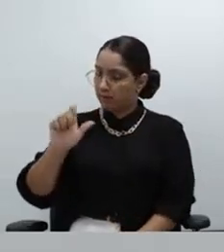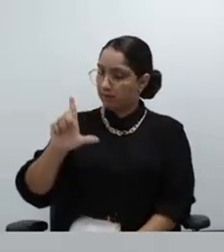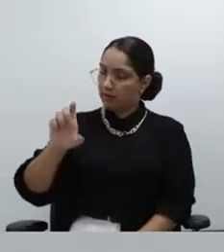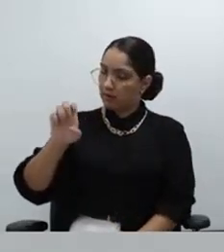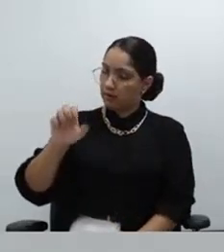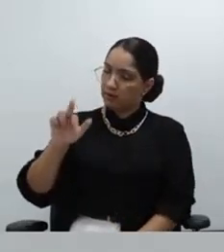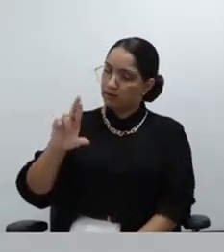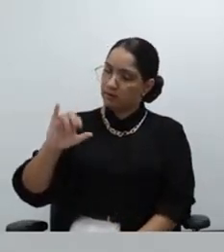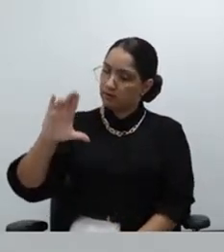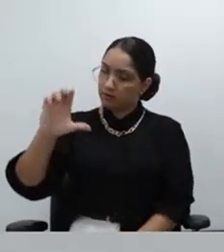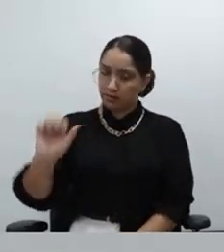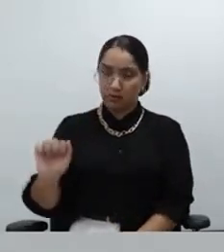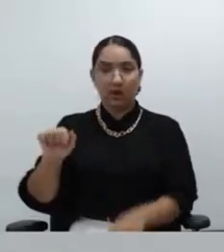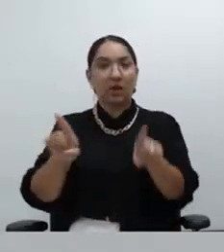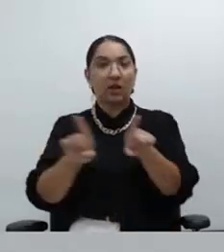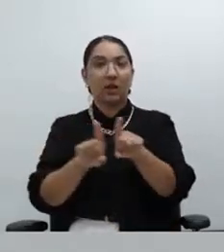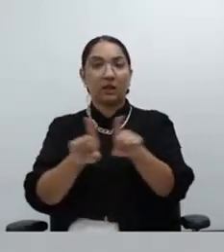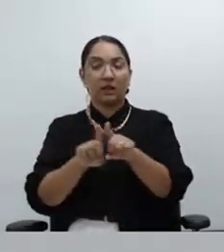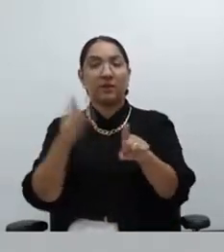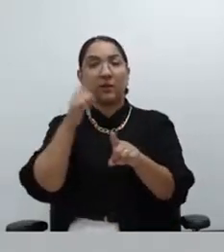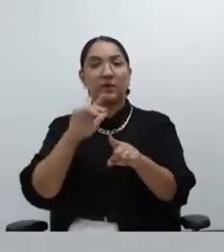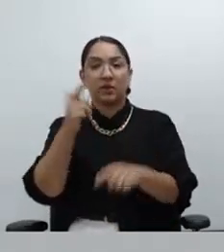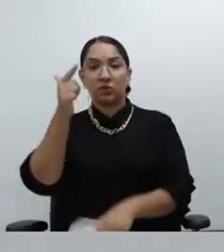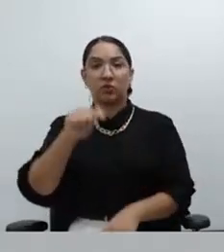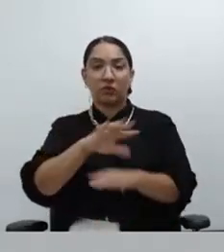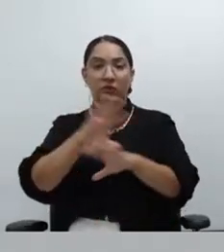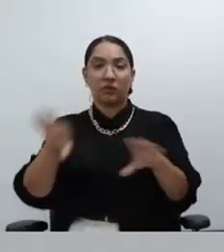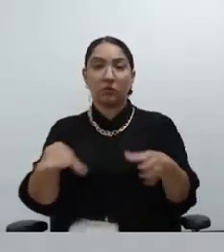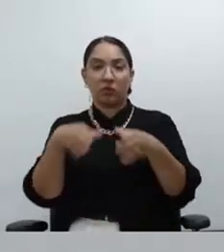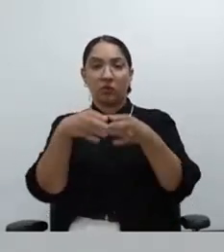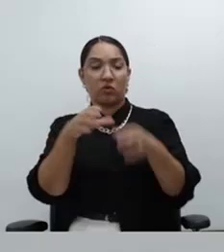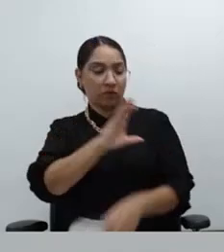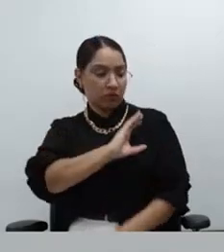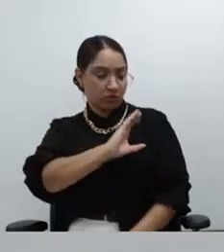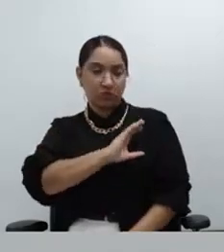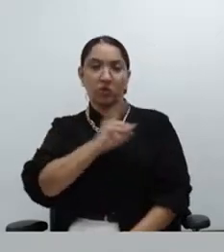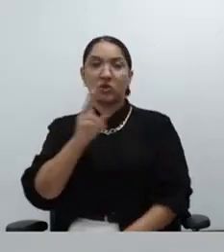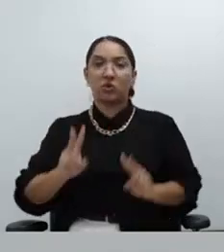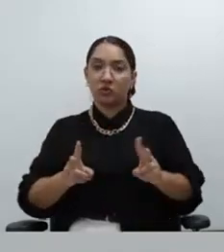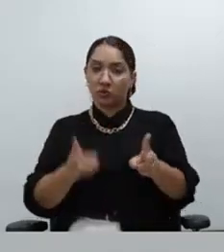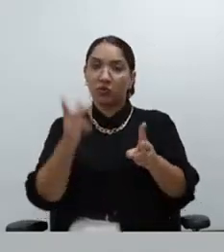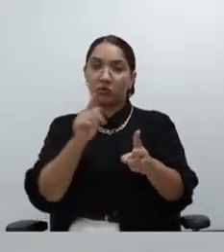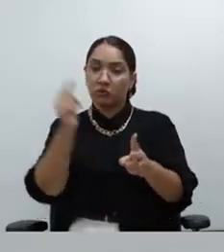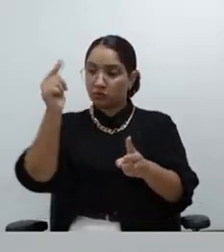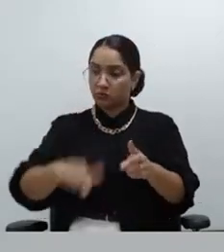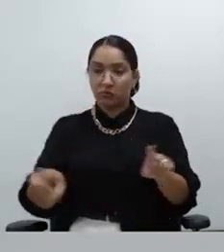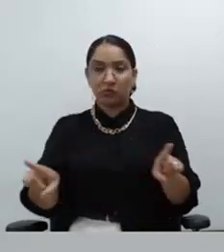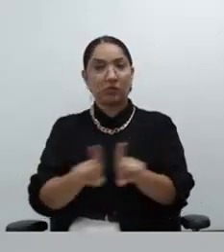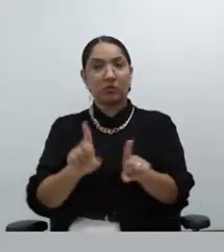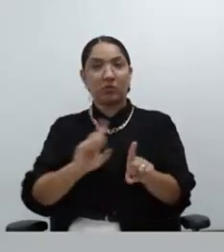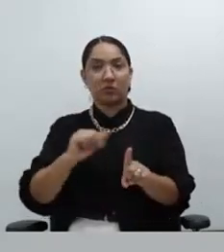São Paulo, e também o Esporte Clube Corinthians, que mais uma vez estará conosco em outro